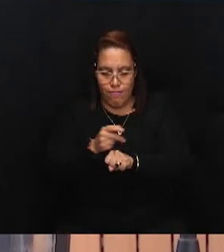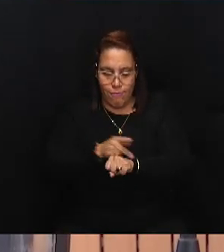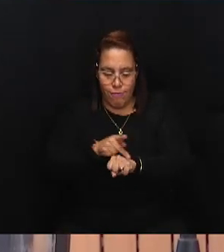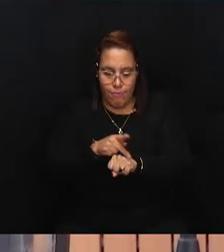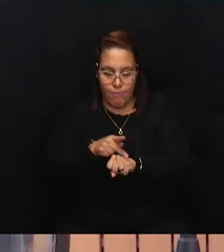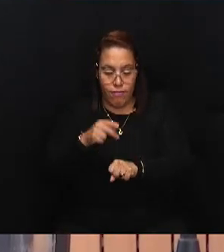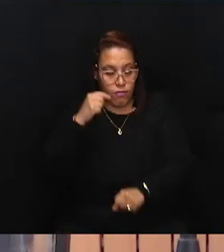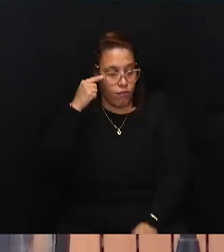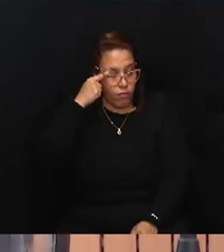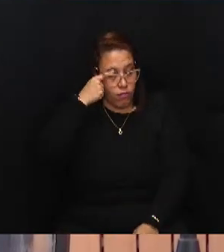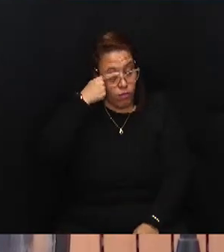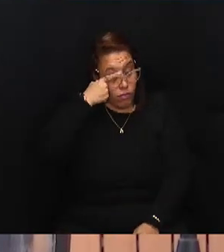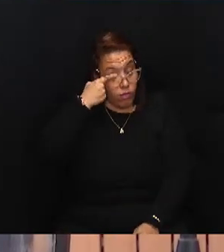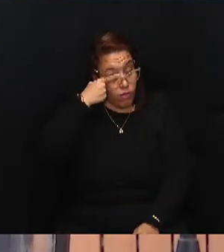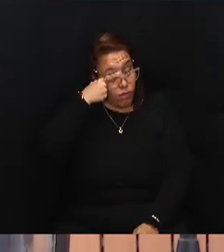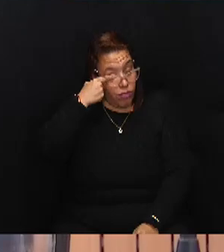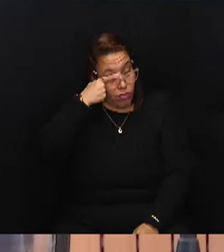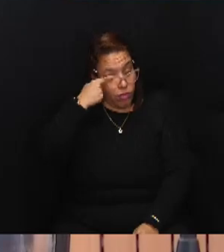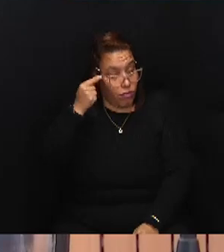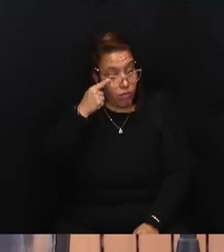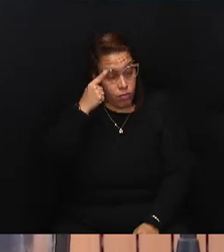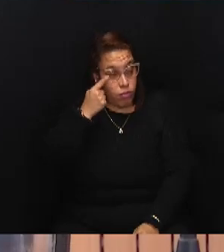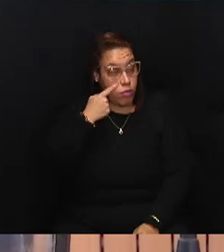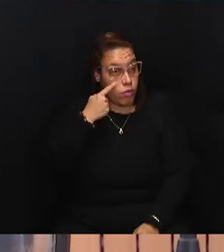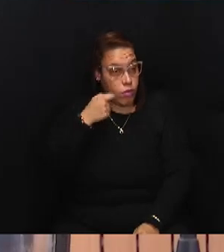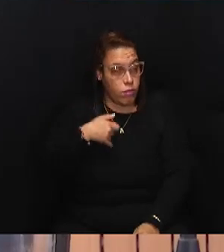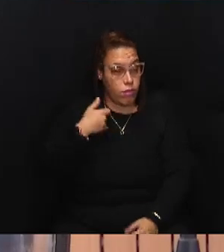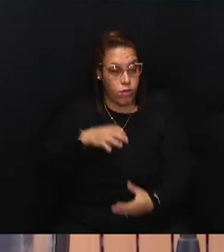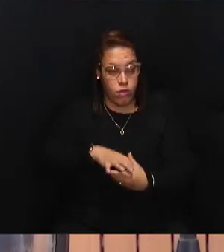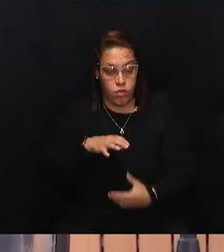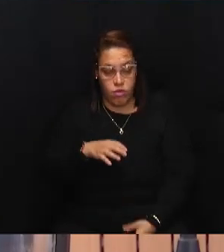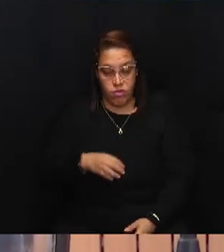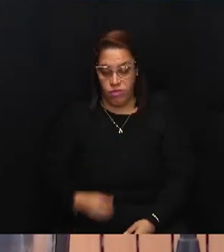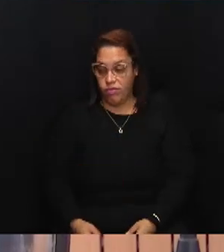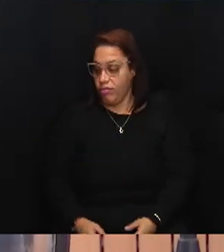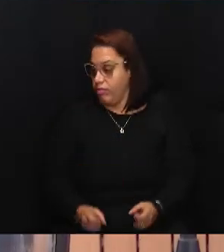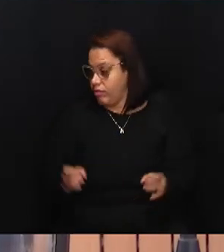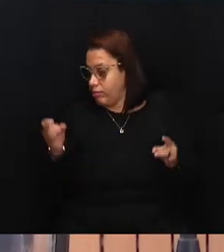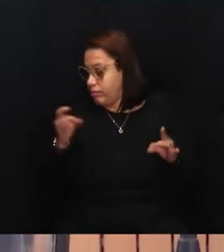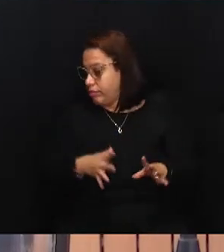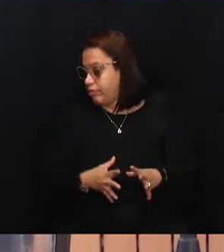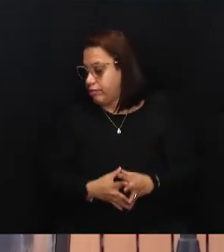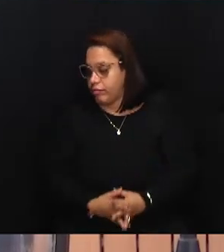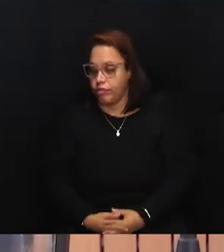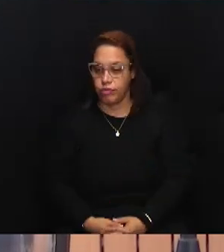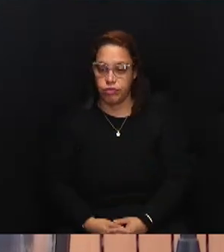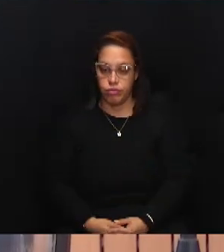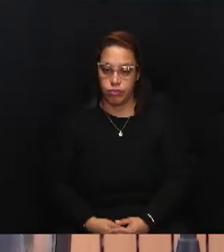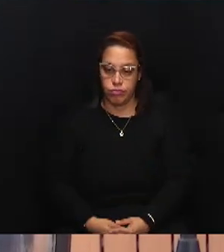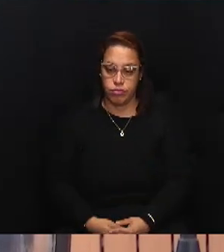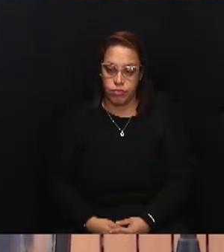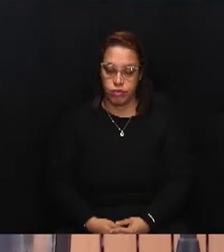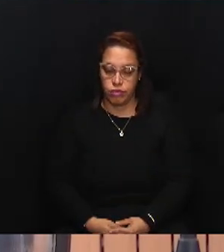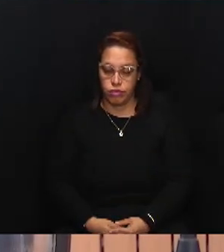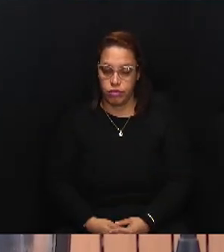eu vejo, doutora Carla, que o idoso parece que ele é meio deixado de lado, parece que ele é meio